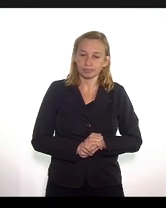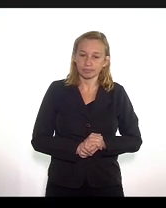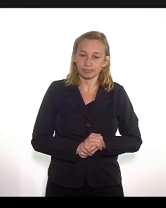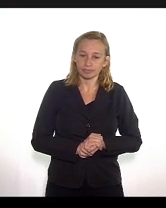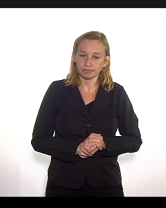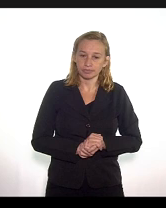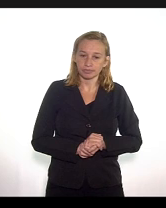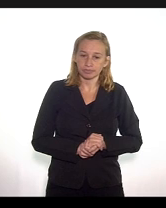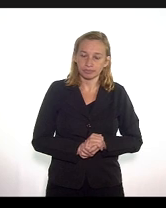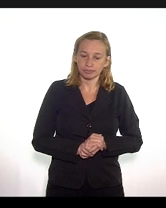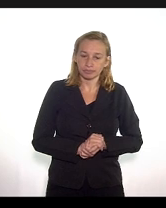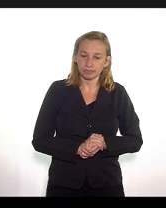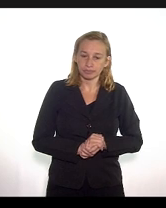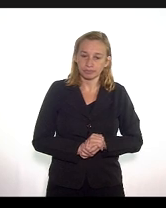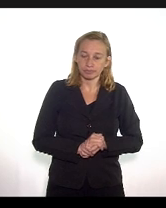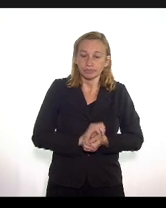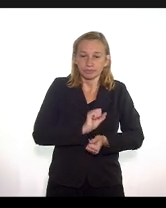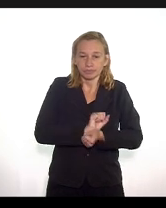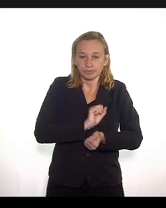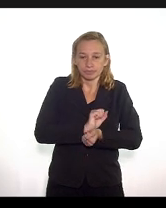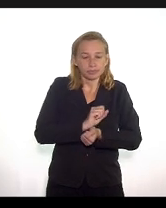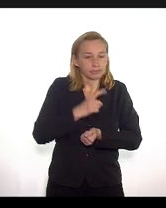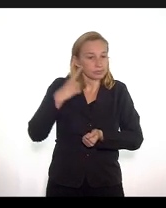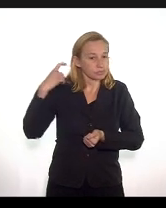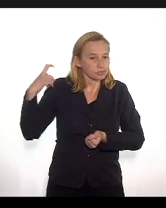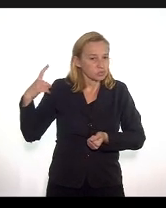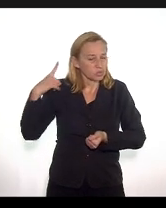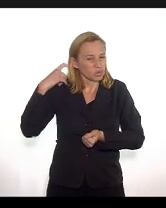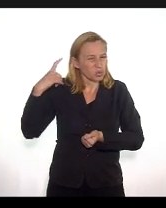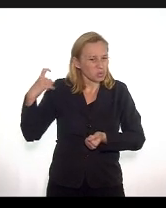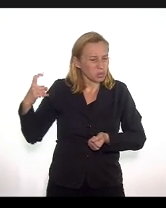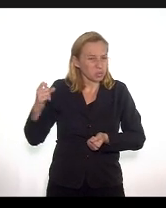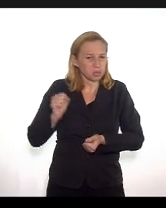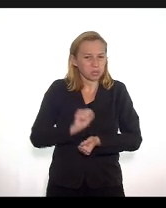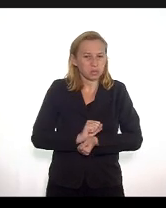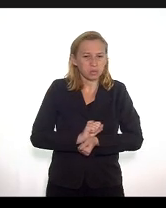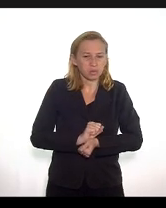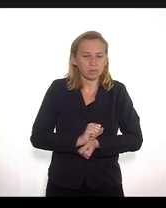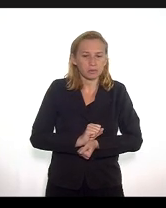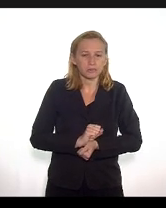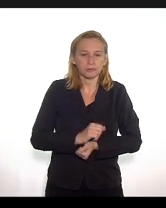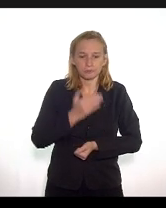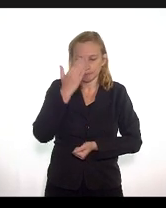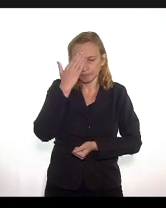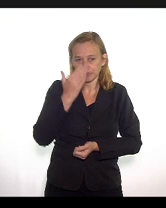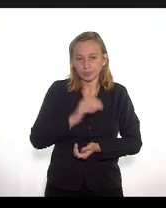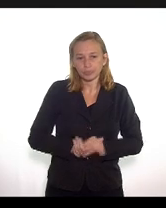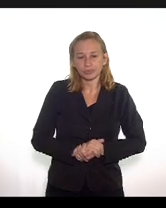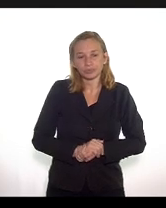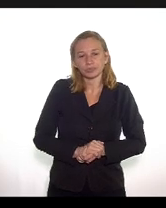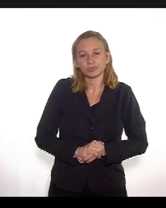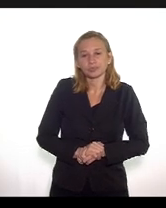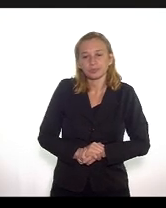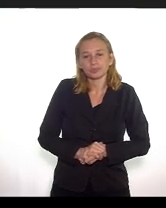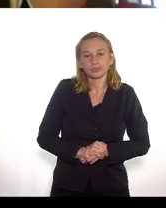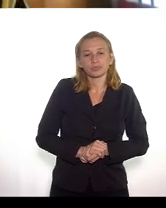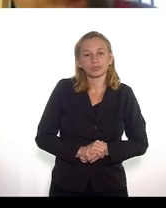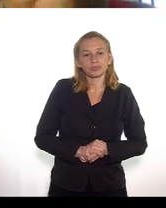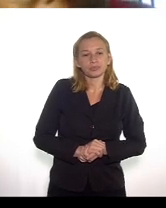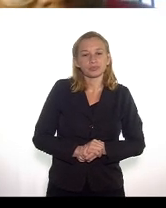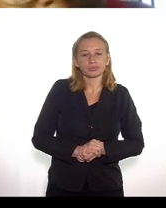acho que tem alguma... Por favor, professora Maria Tereza, obrigado. Obrigado. Que é fruto